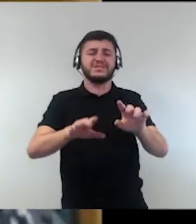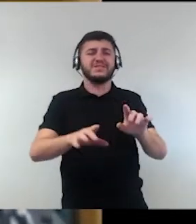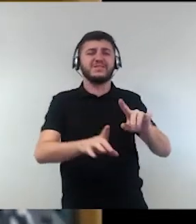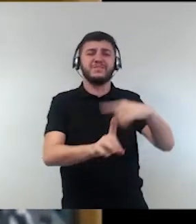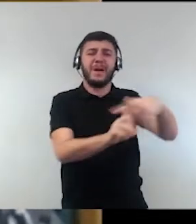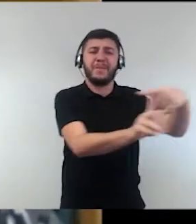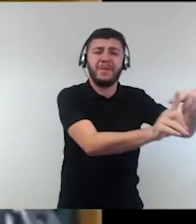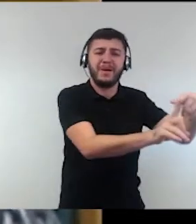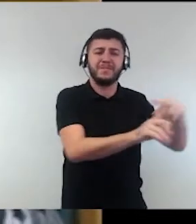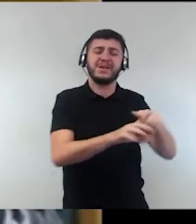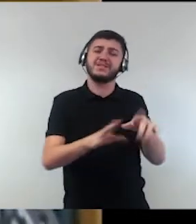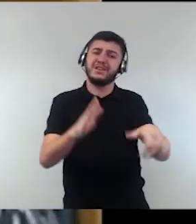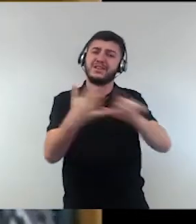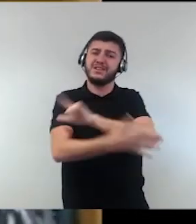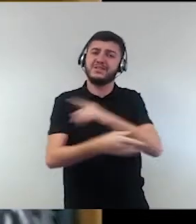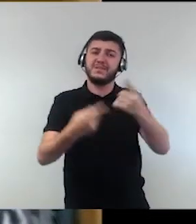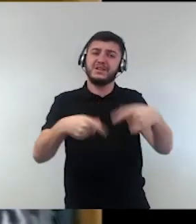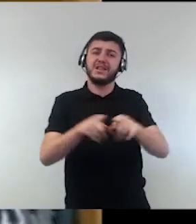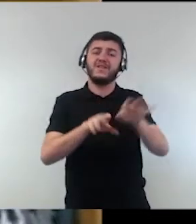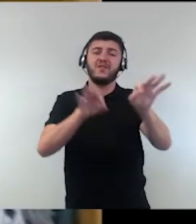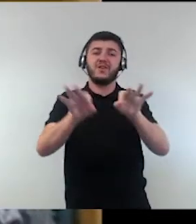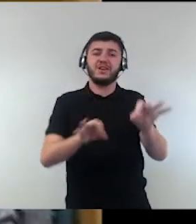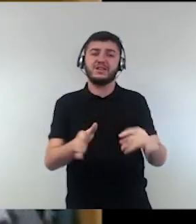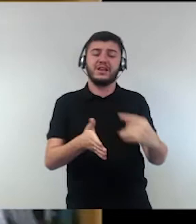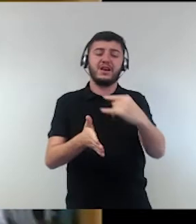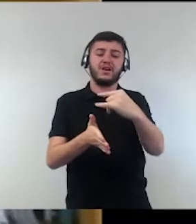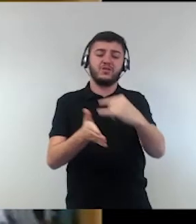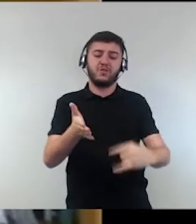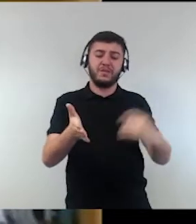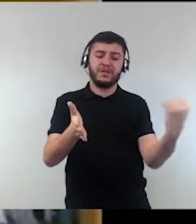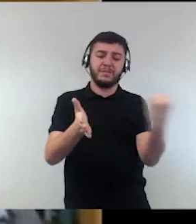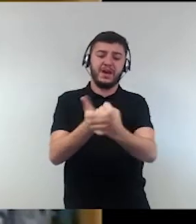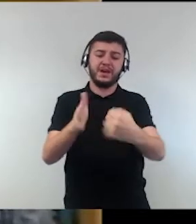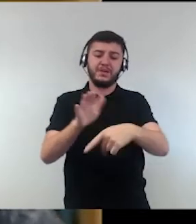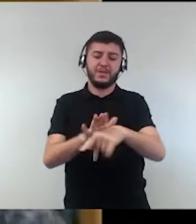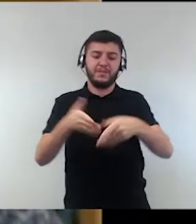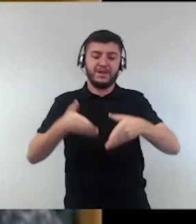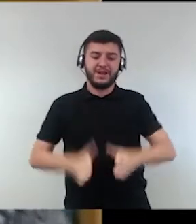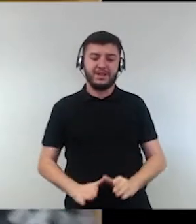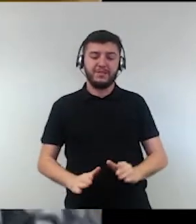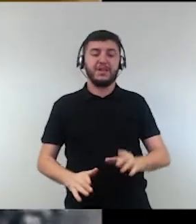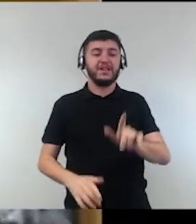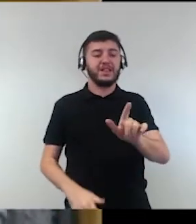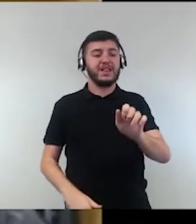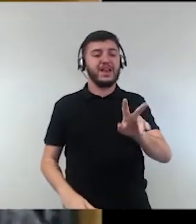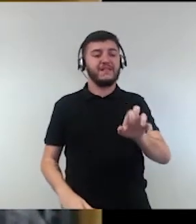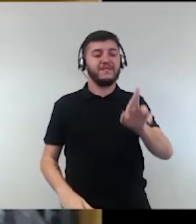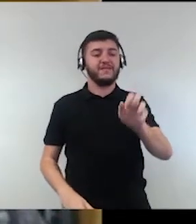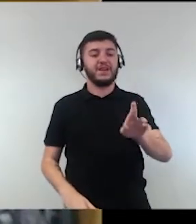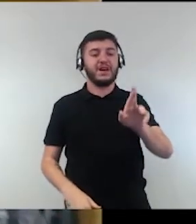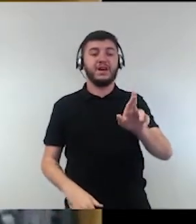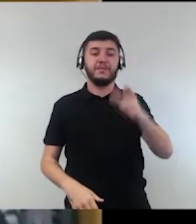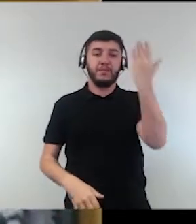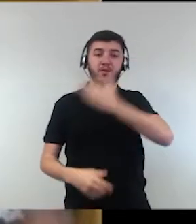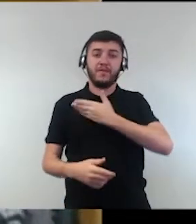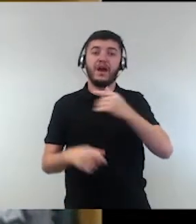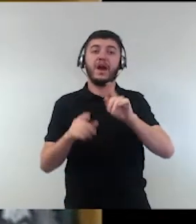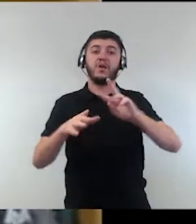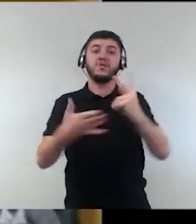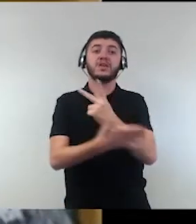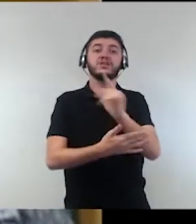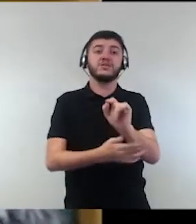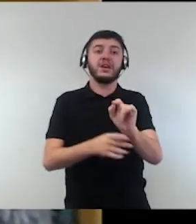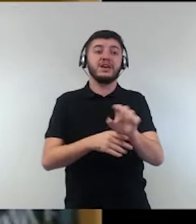o nascimento, porque essa era a grande questão. Se a criança tivesse nascido morta ou não, precisaria de uma certidão